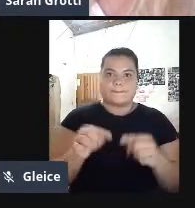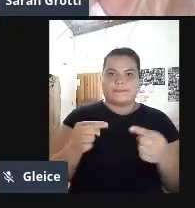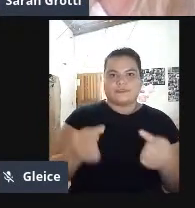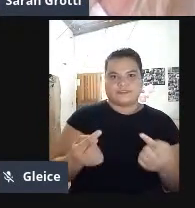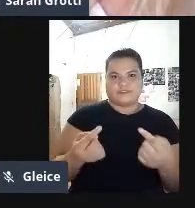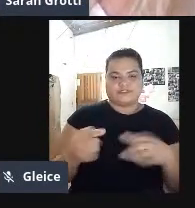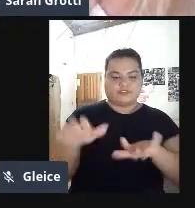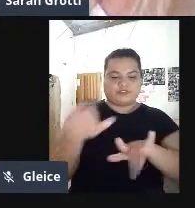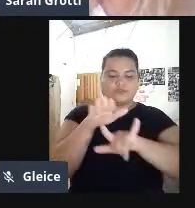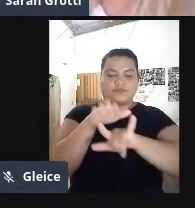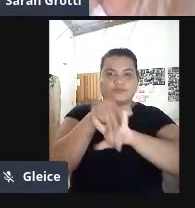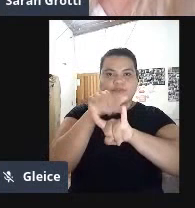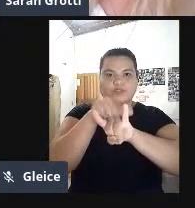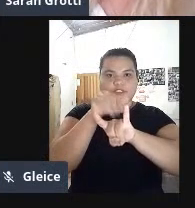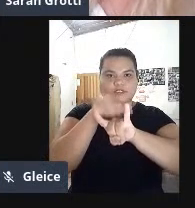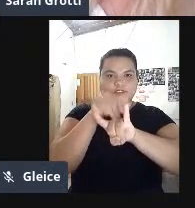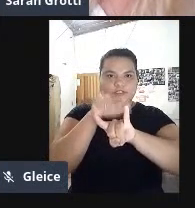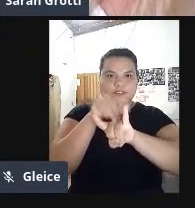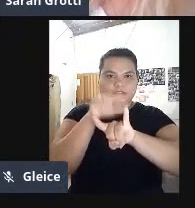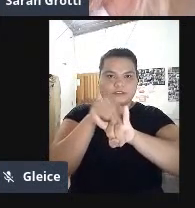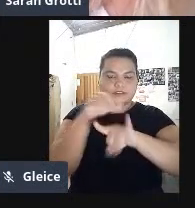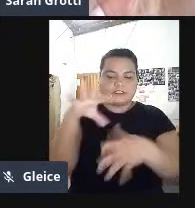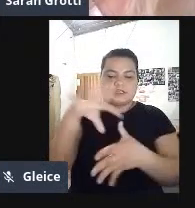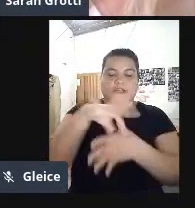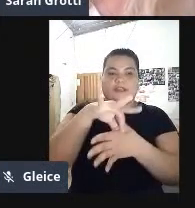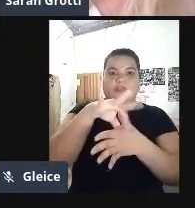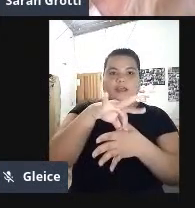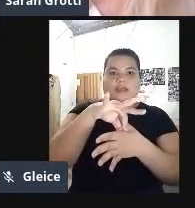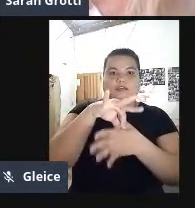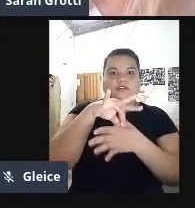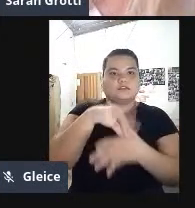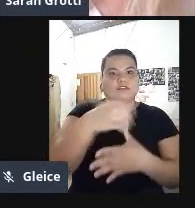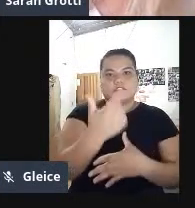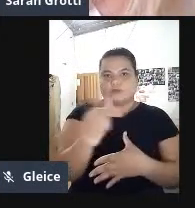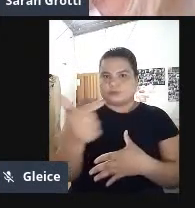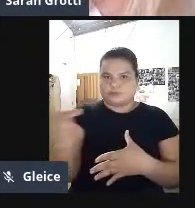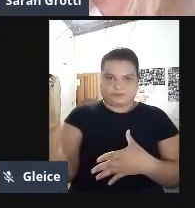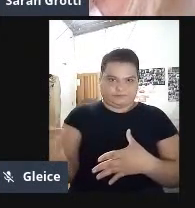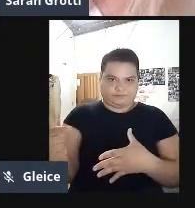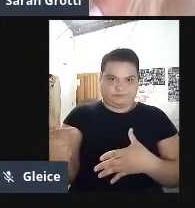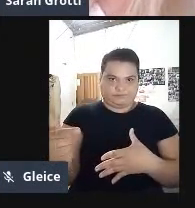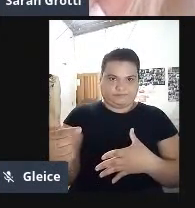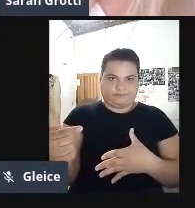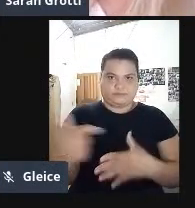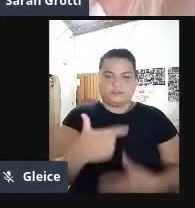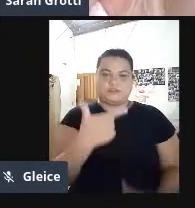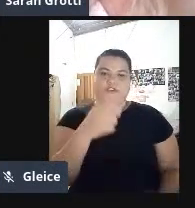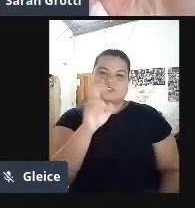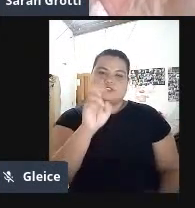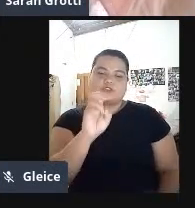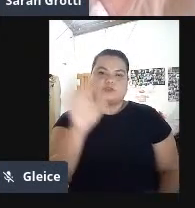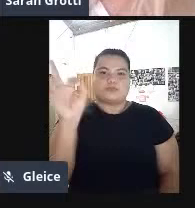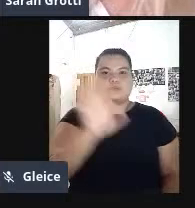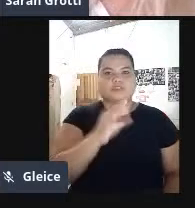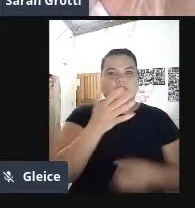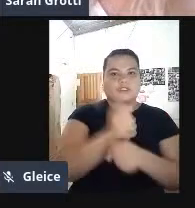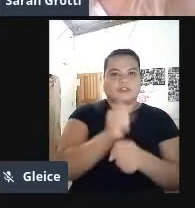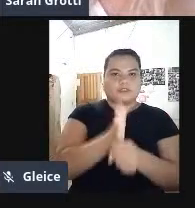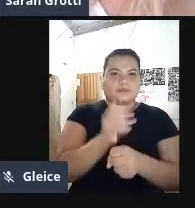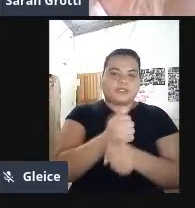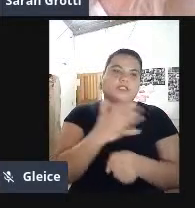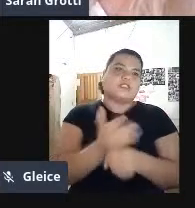a carne, é só a porção de proteína vegetal, 25% de cereais e batatas, cereais é